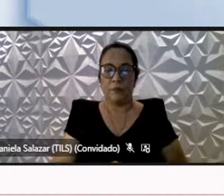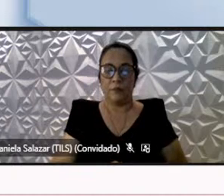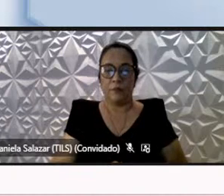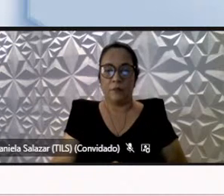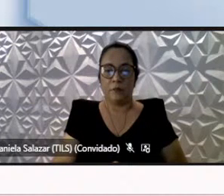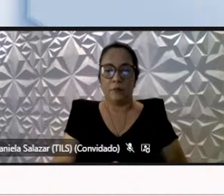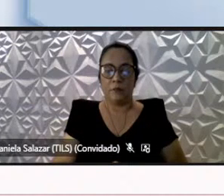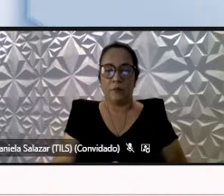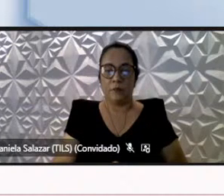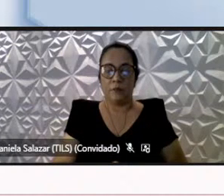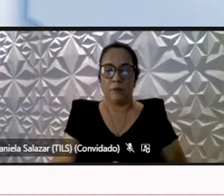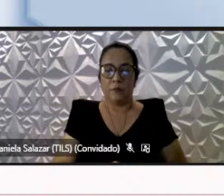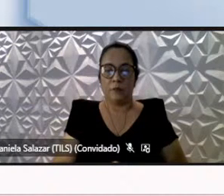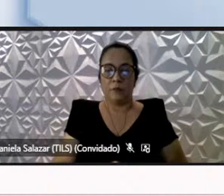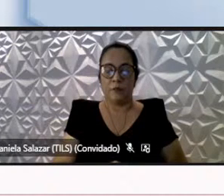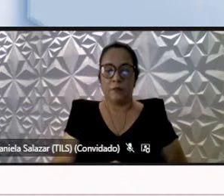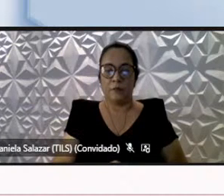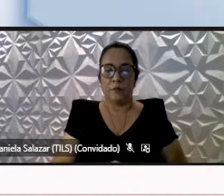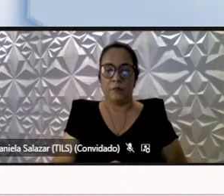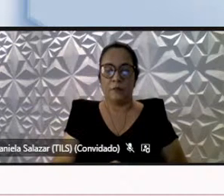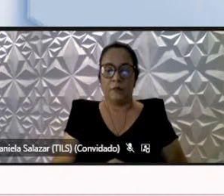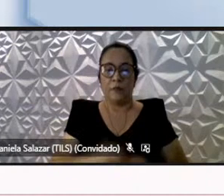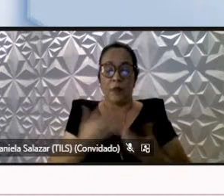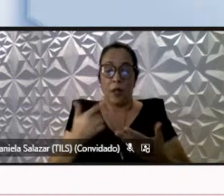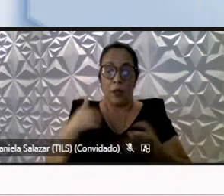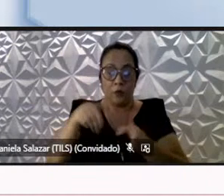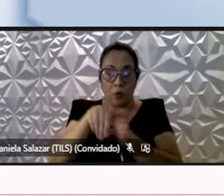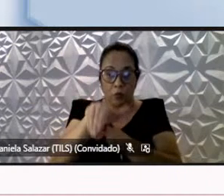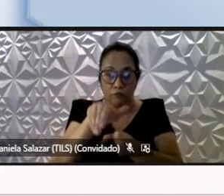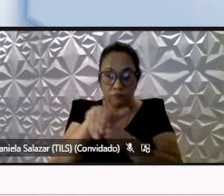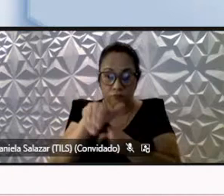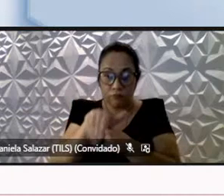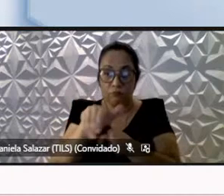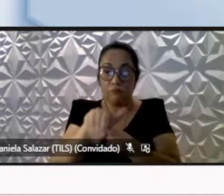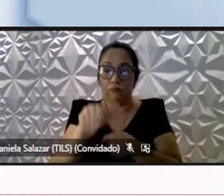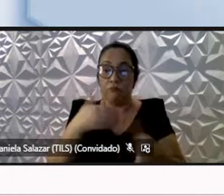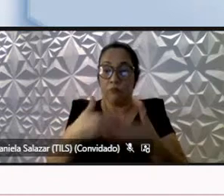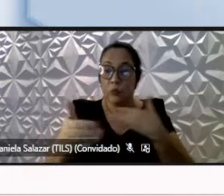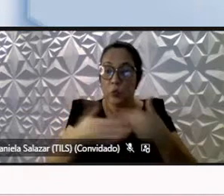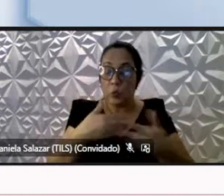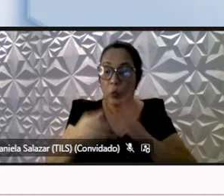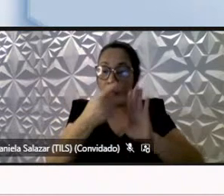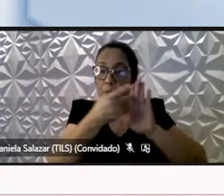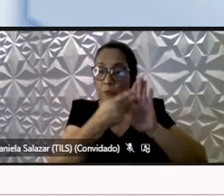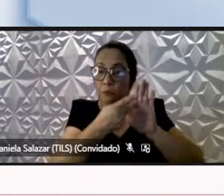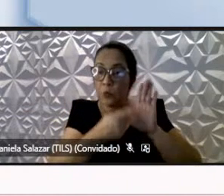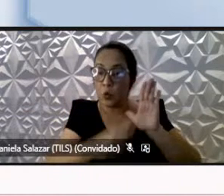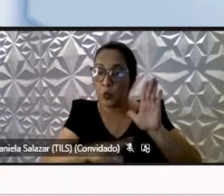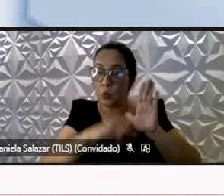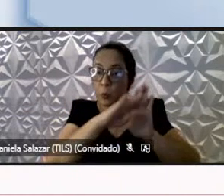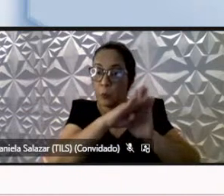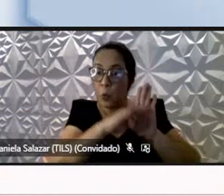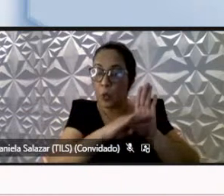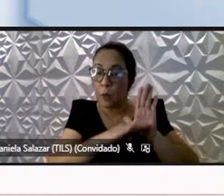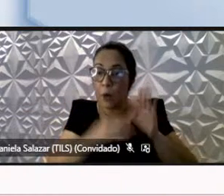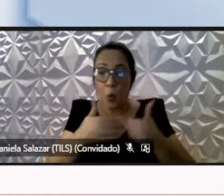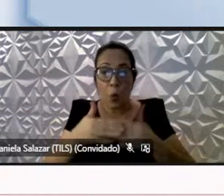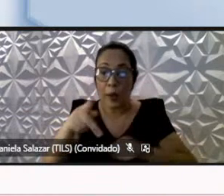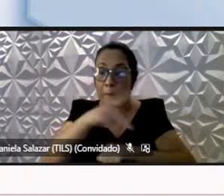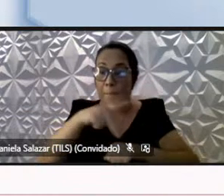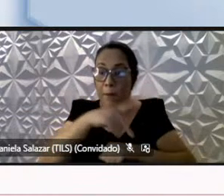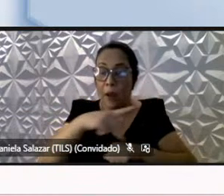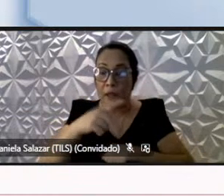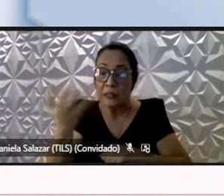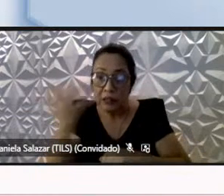by. Então eu recomendaria a qualquer projeto, qualquer programa, qualquer país que queira adotar